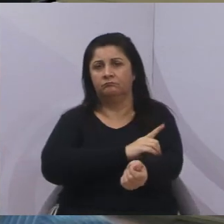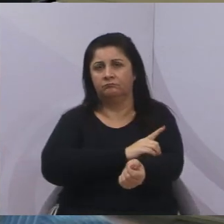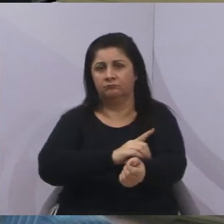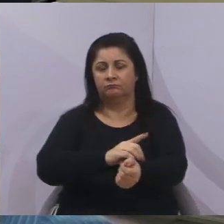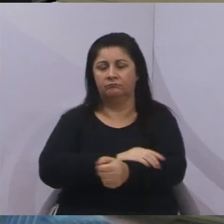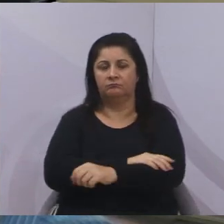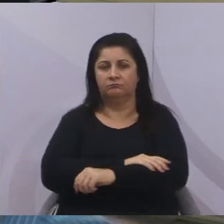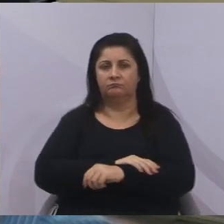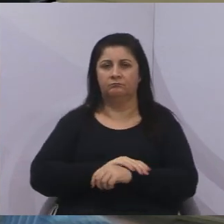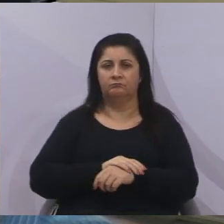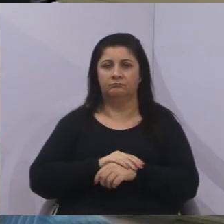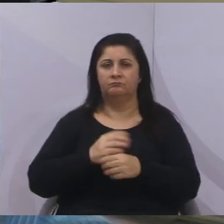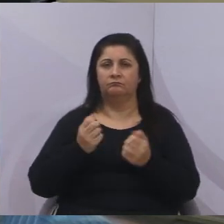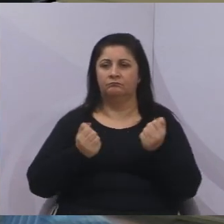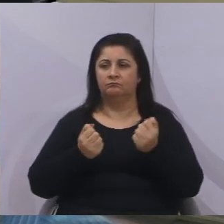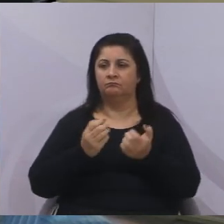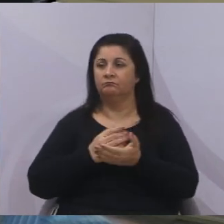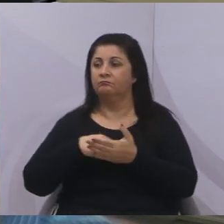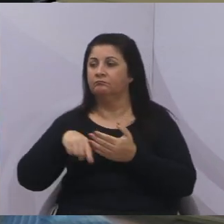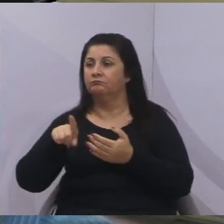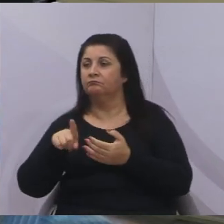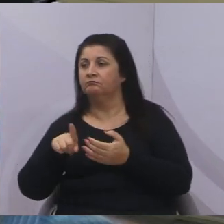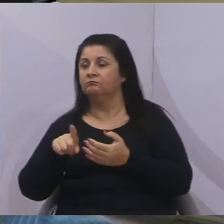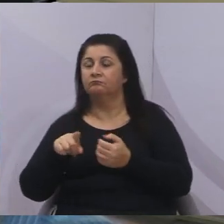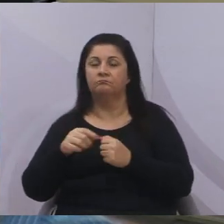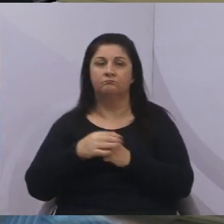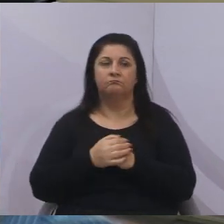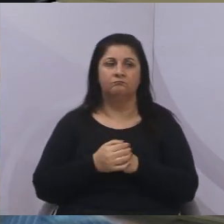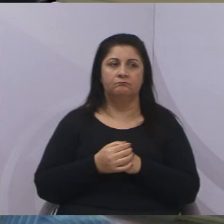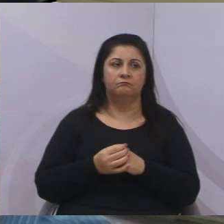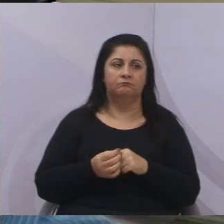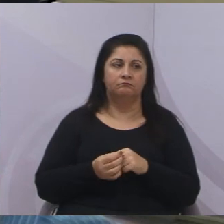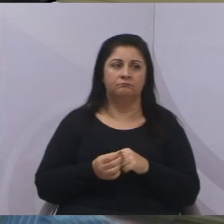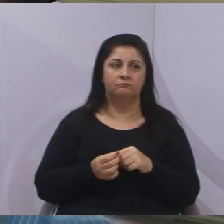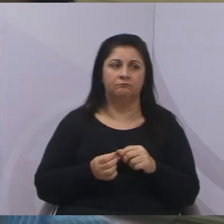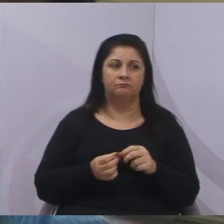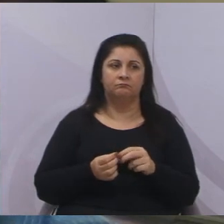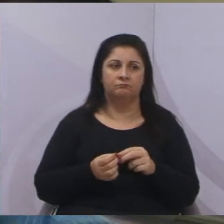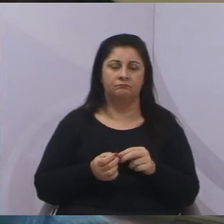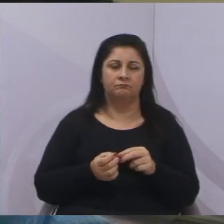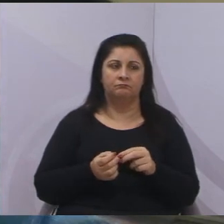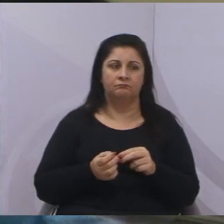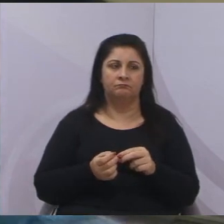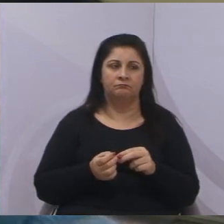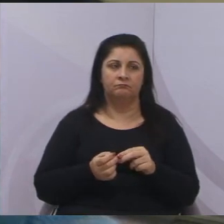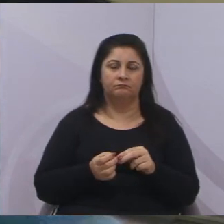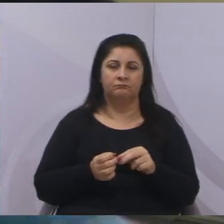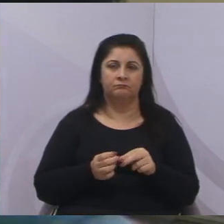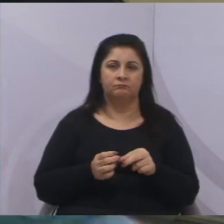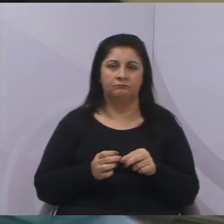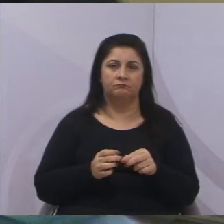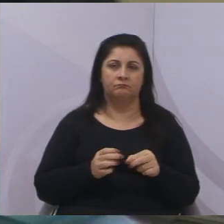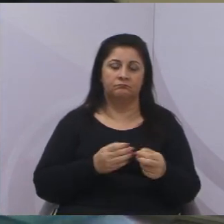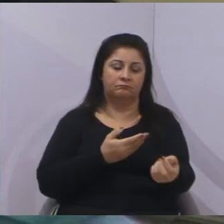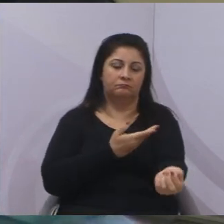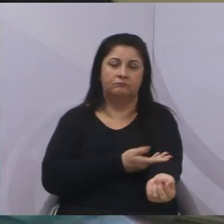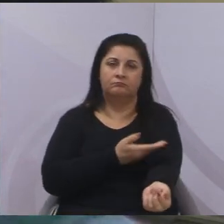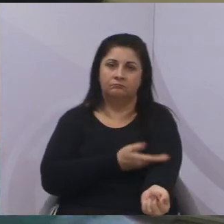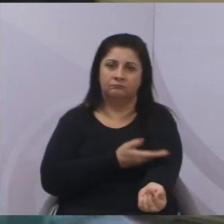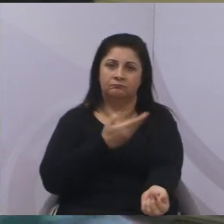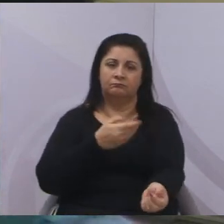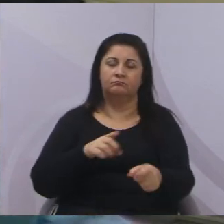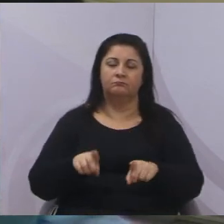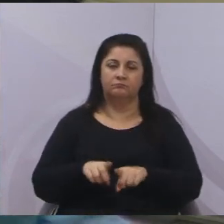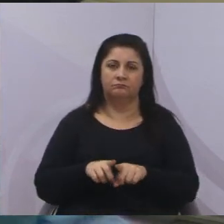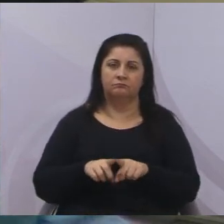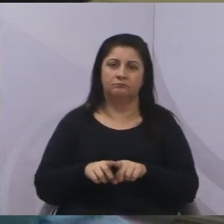paro o carro e já vou lá para medir o diabetes. Eu falo medir, mas eu uso o jeito, medir o diabetes, a pressão, e aí